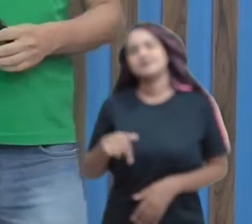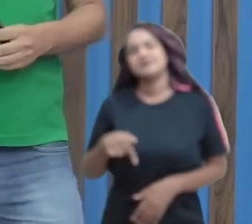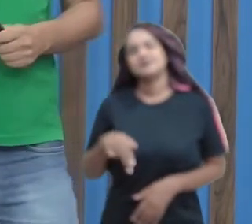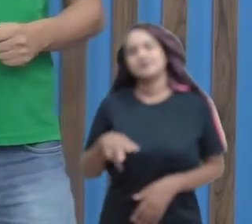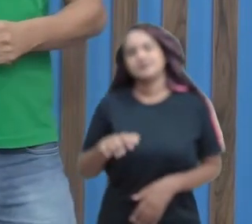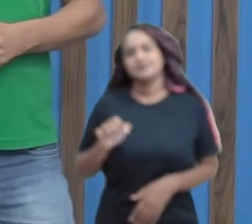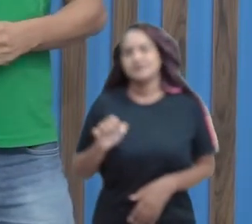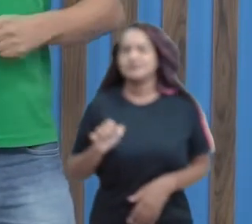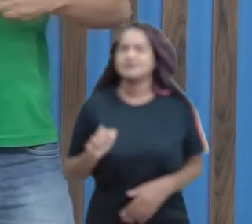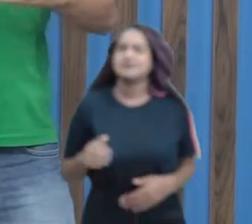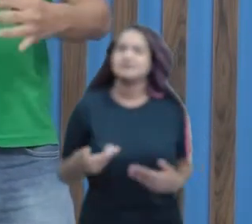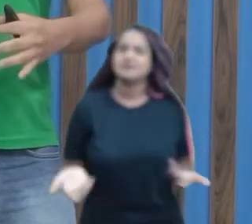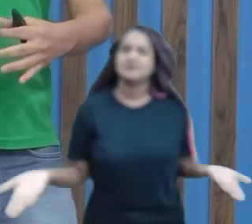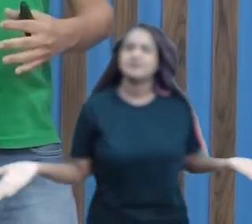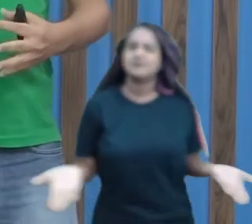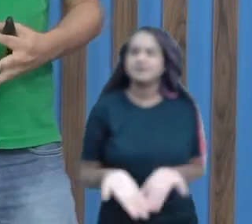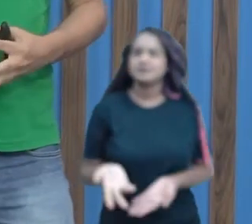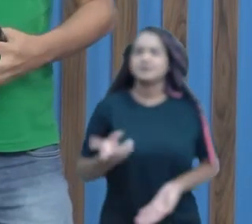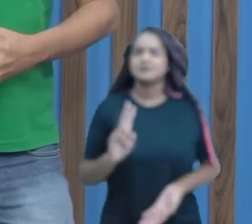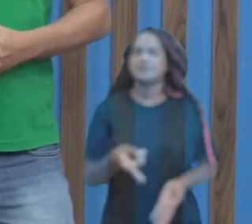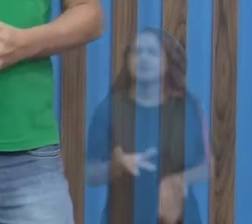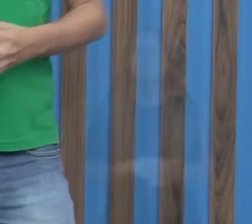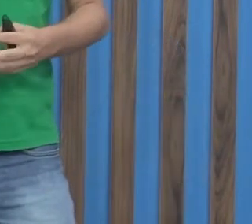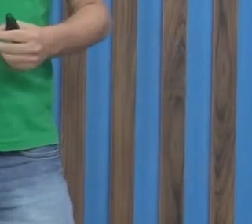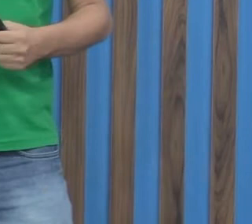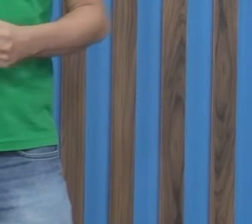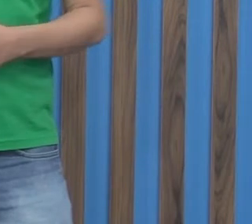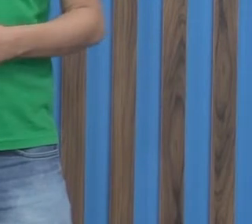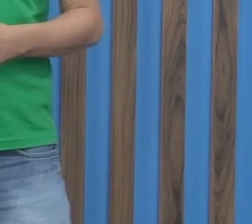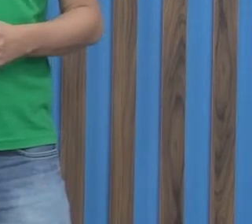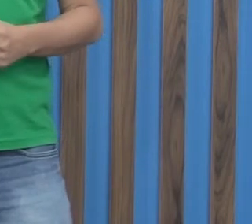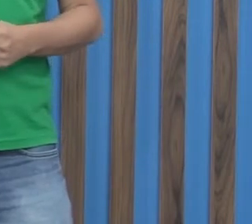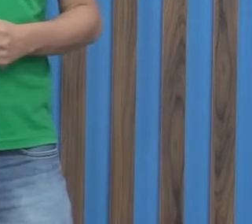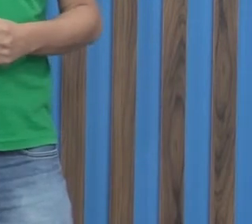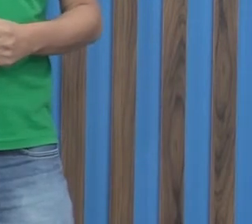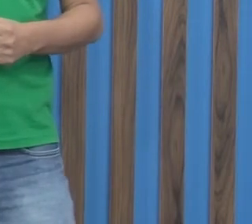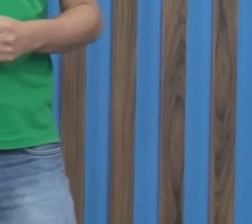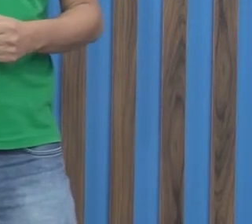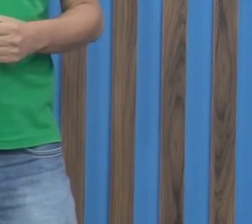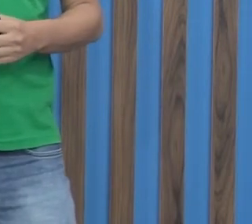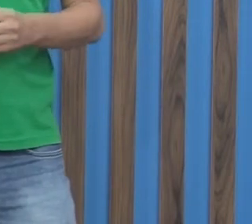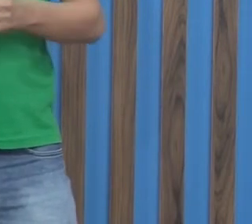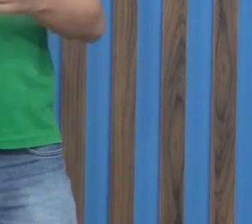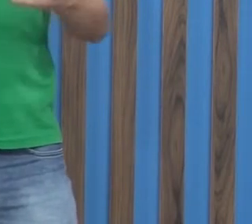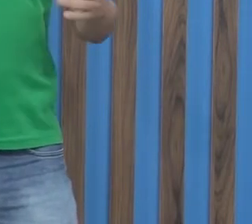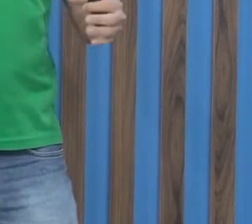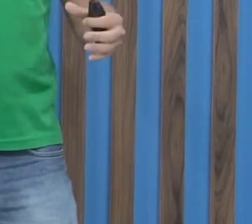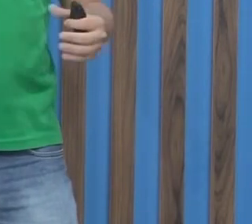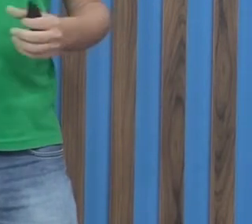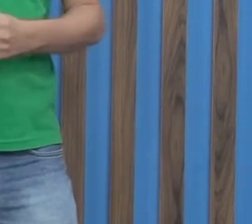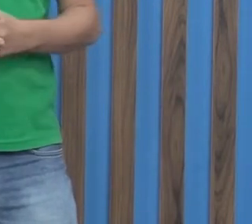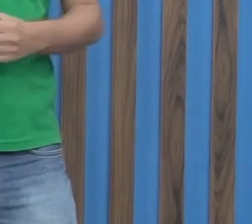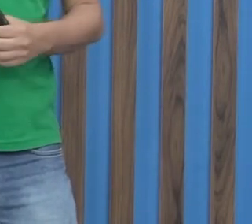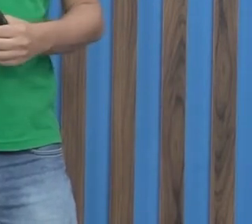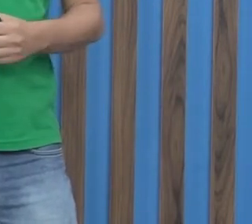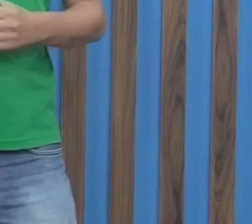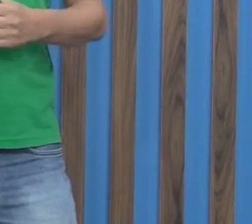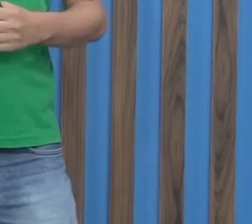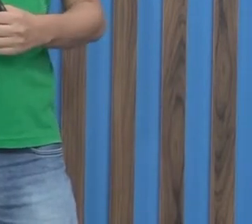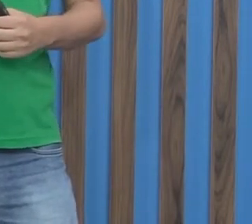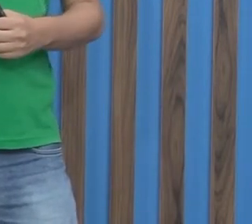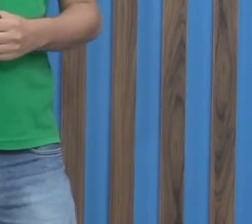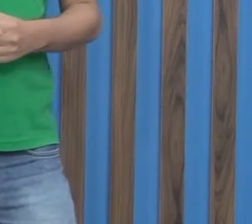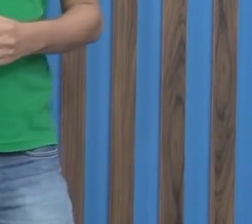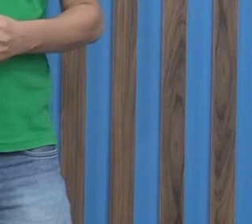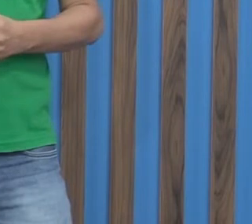falar sobre dar continuidade à aula anterior, o qual nós iniciamos a nossa discussão sobre o esfacelamento da União Soviética e